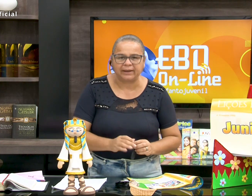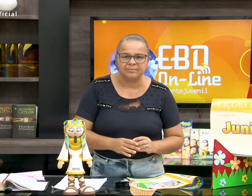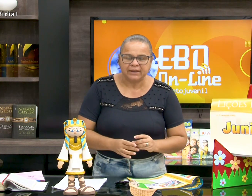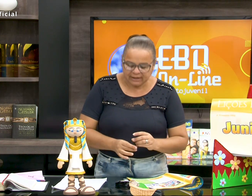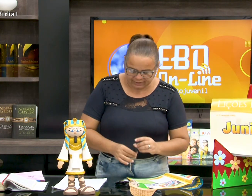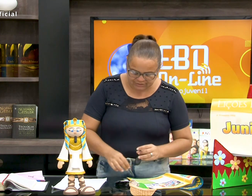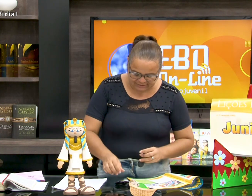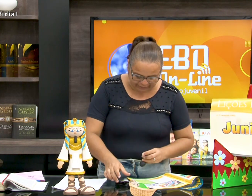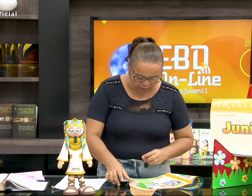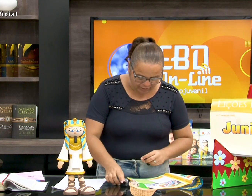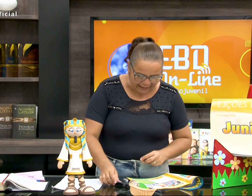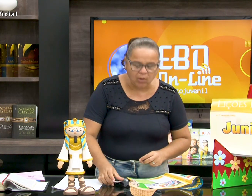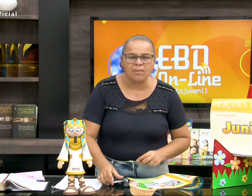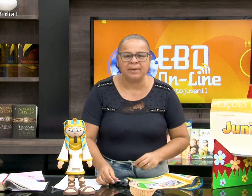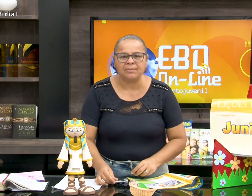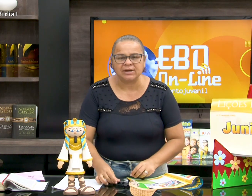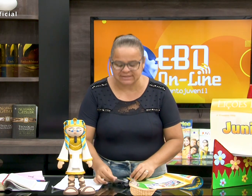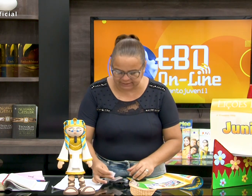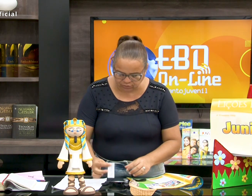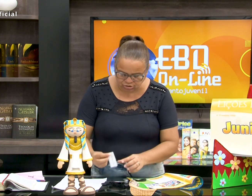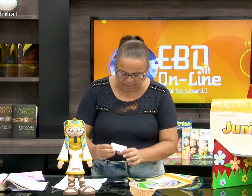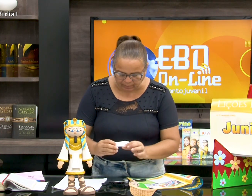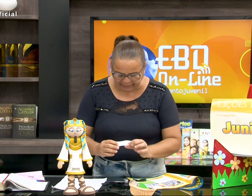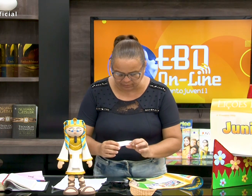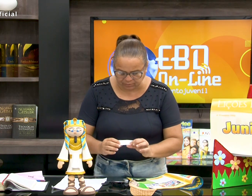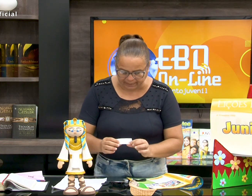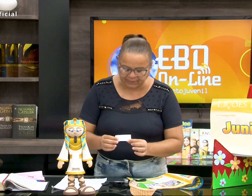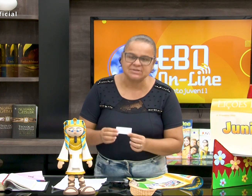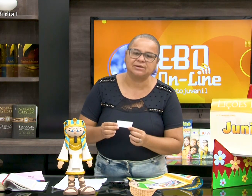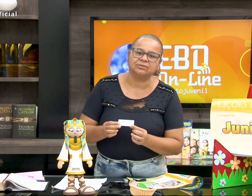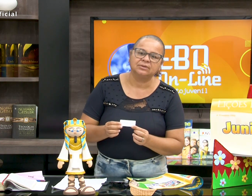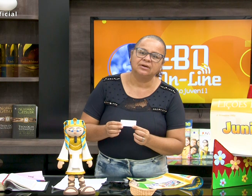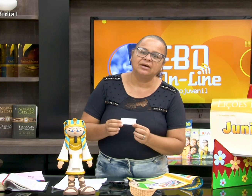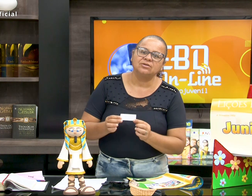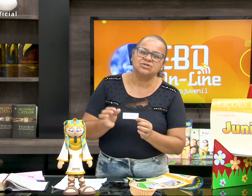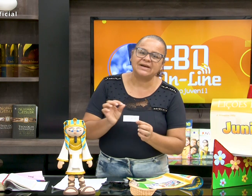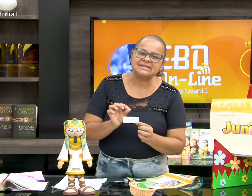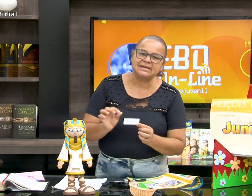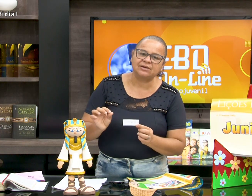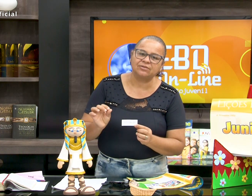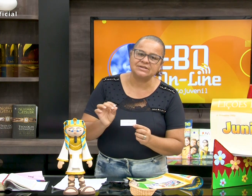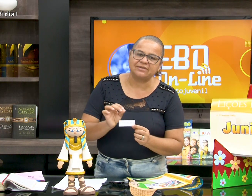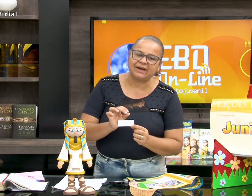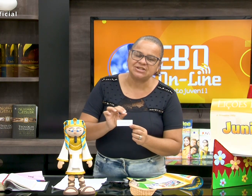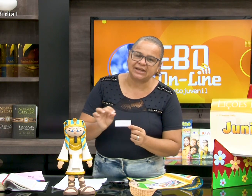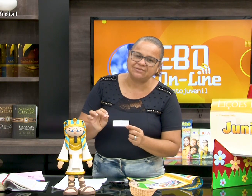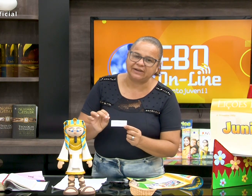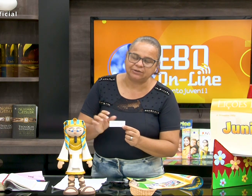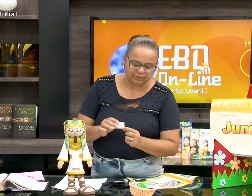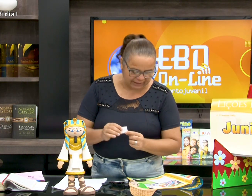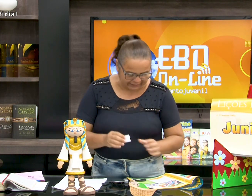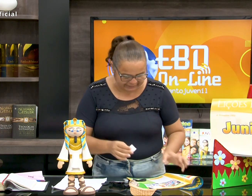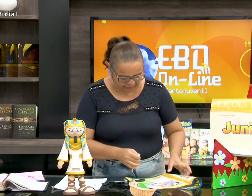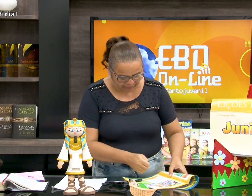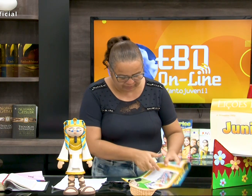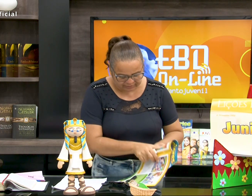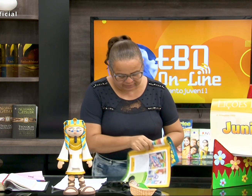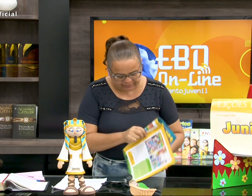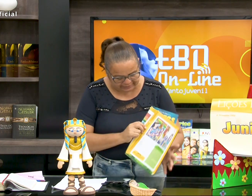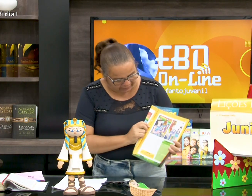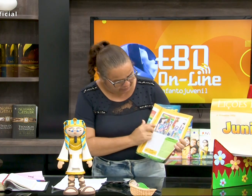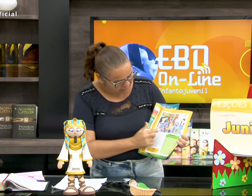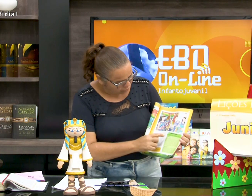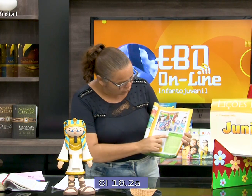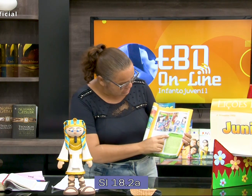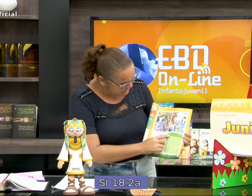grupo B. E você vai colocar o memorizando no papelzinho. Os versículos você vai escrevendo aqui, ó.